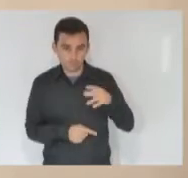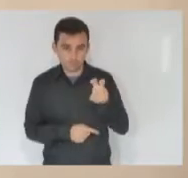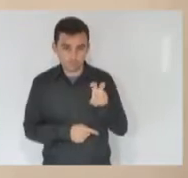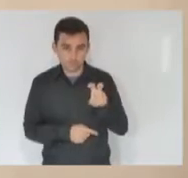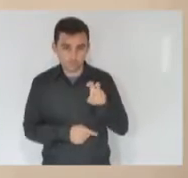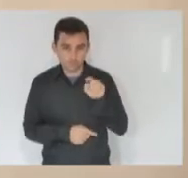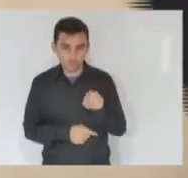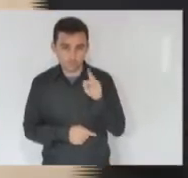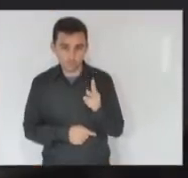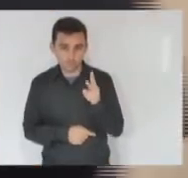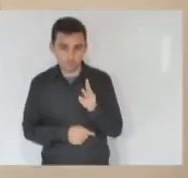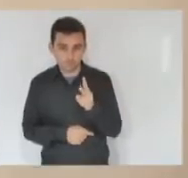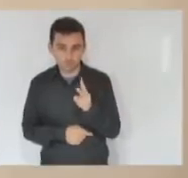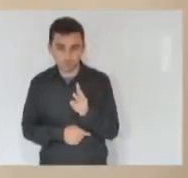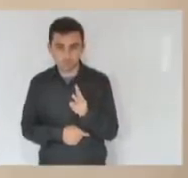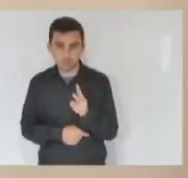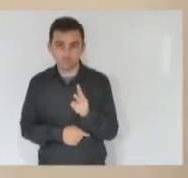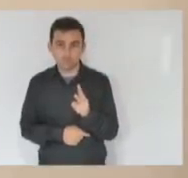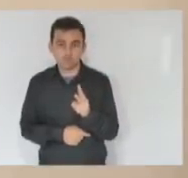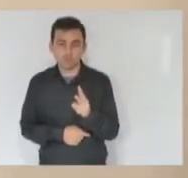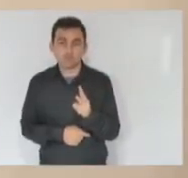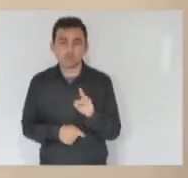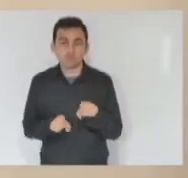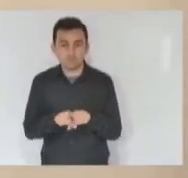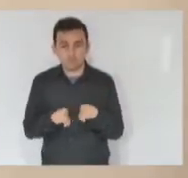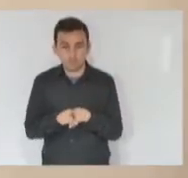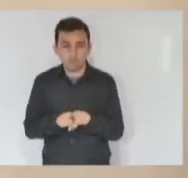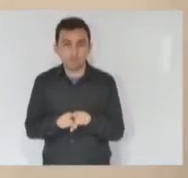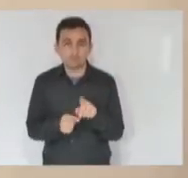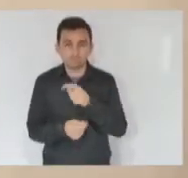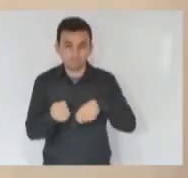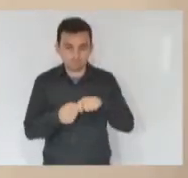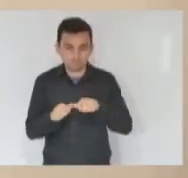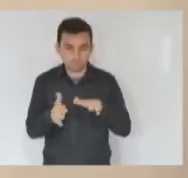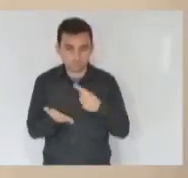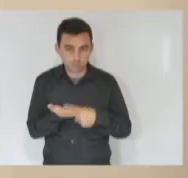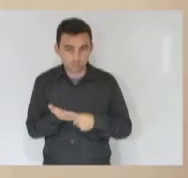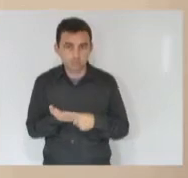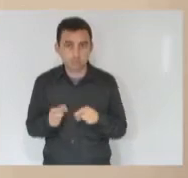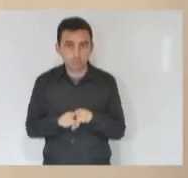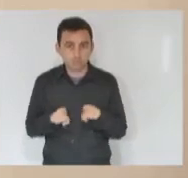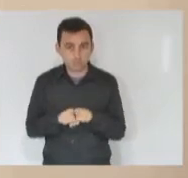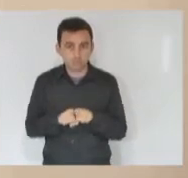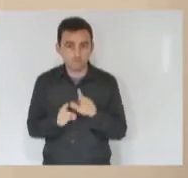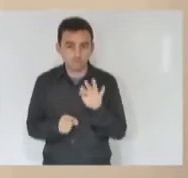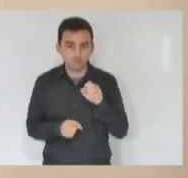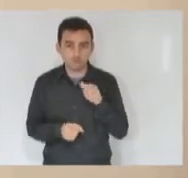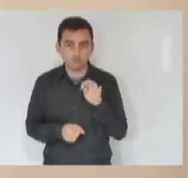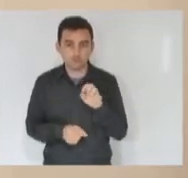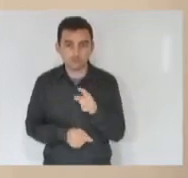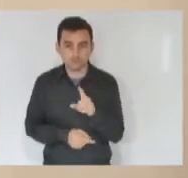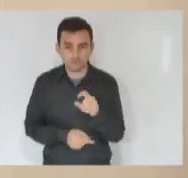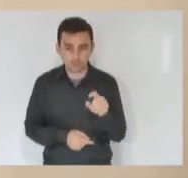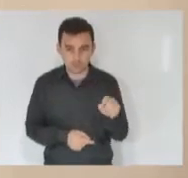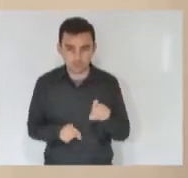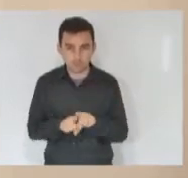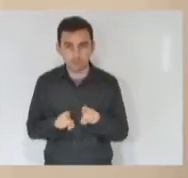5.1.2.2, recursos ordinários, recursos do Tesouro, fonte 100 do Fundo Estadual de